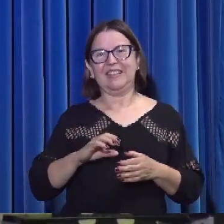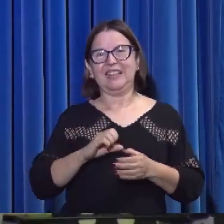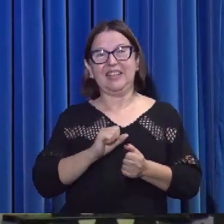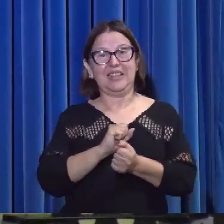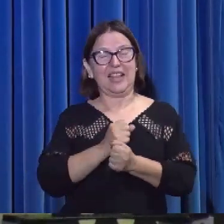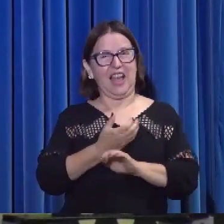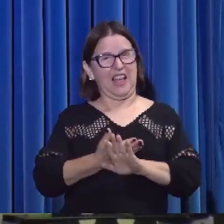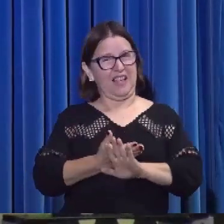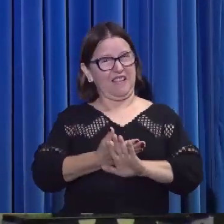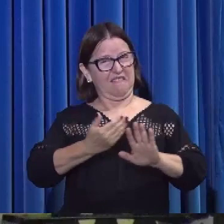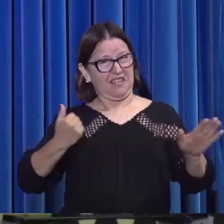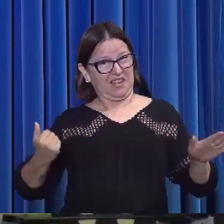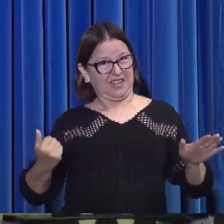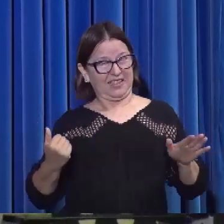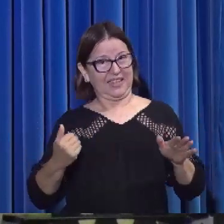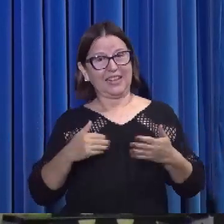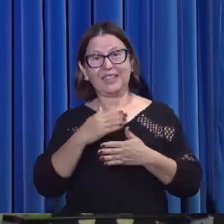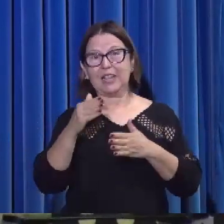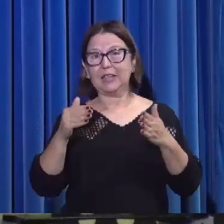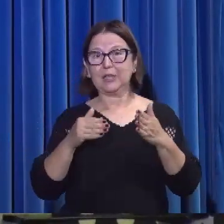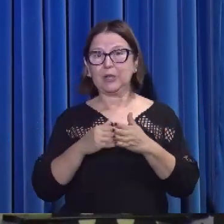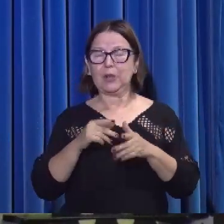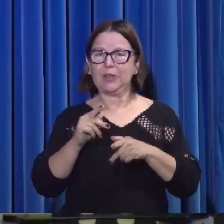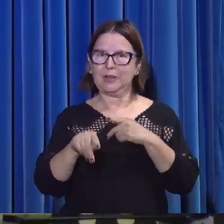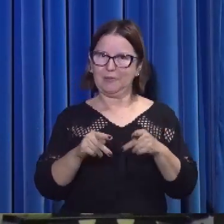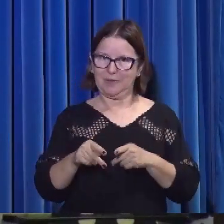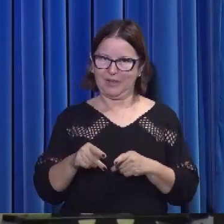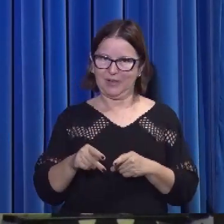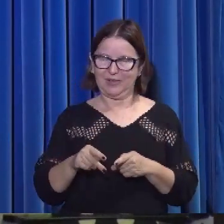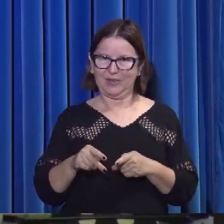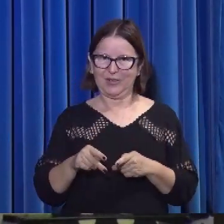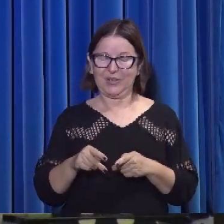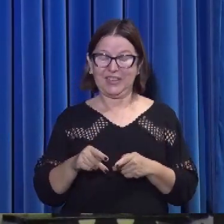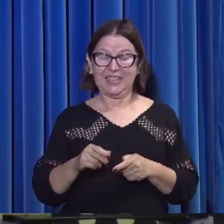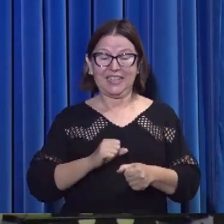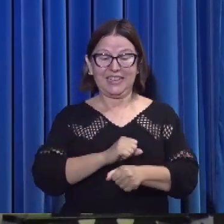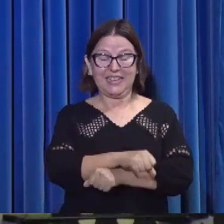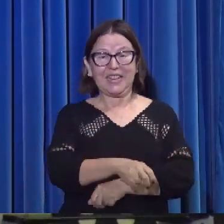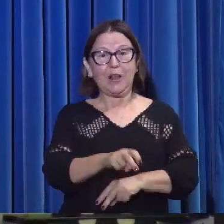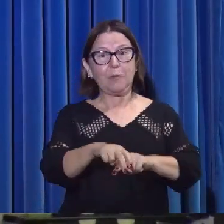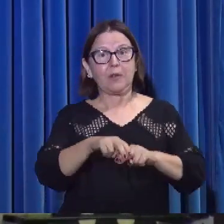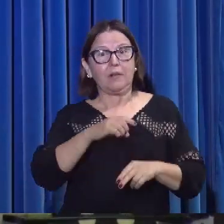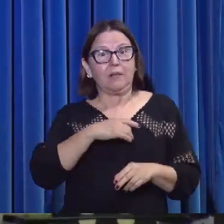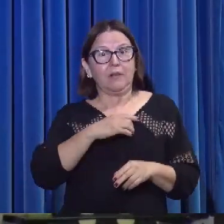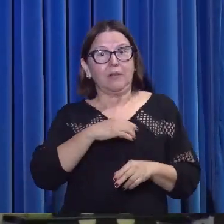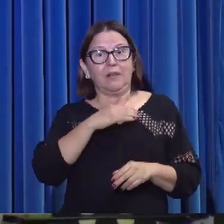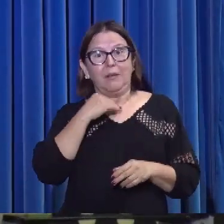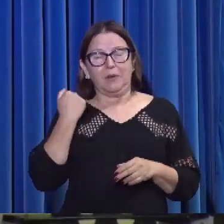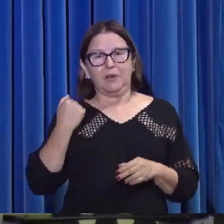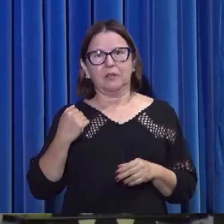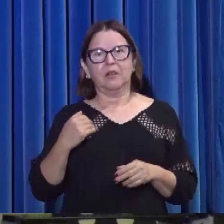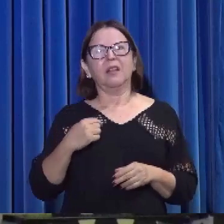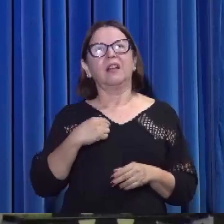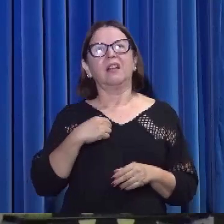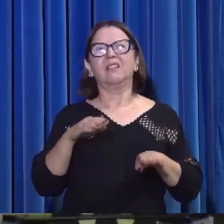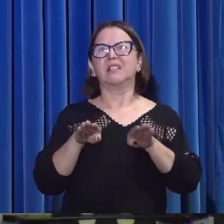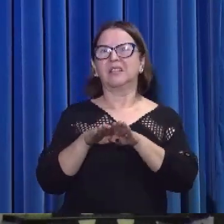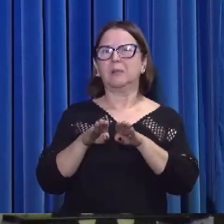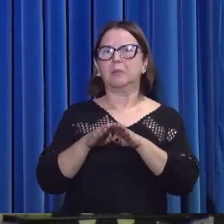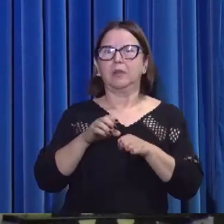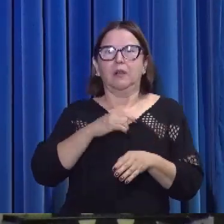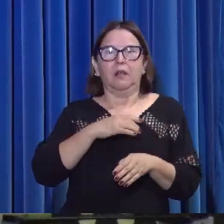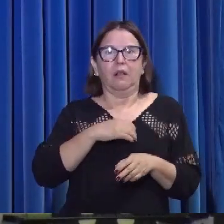escravos, estavam em escravidão. E eu tinha pavor da morte, eu tinha uma paura da